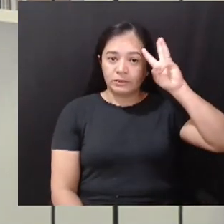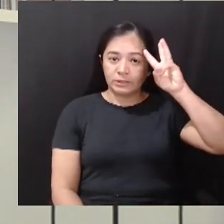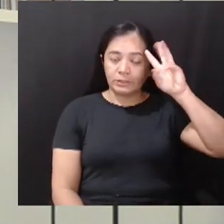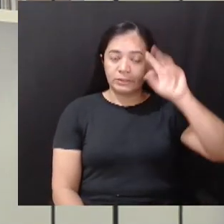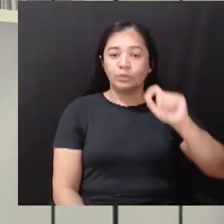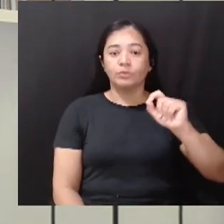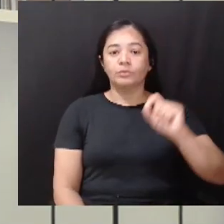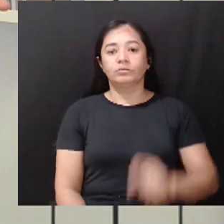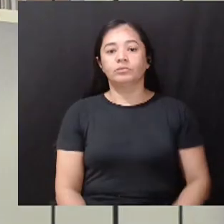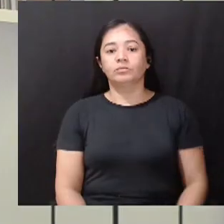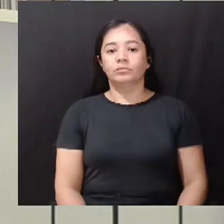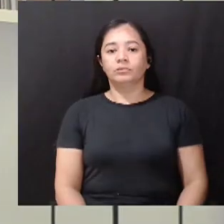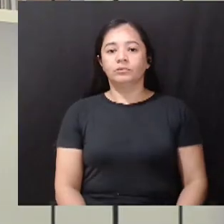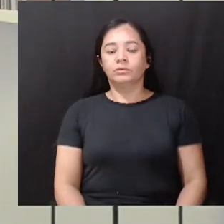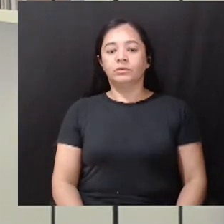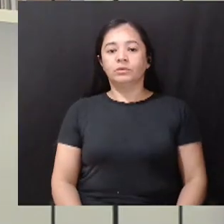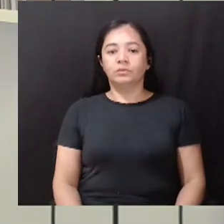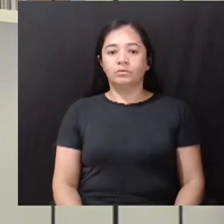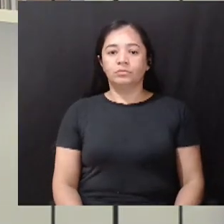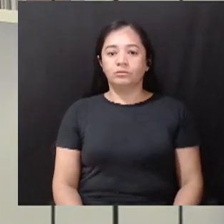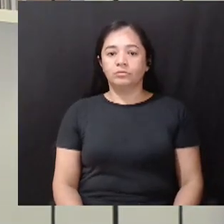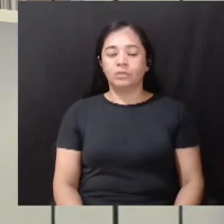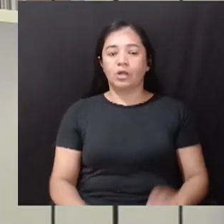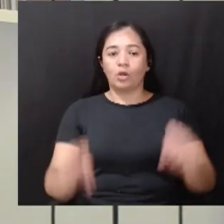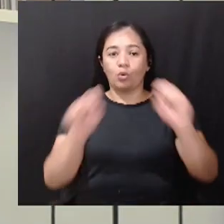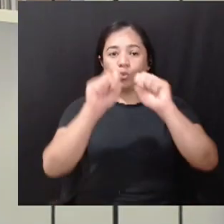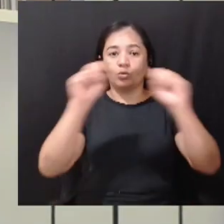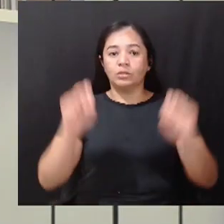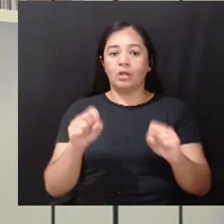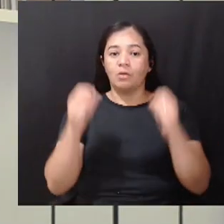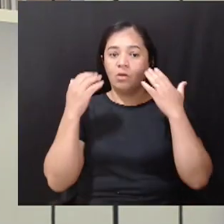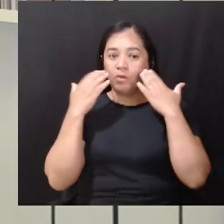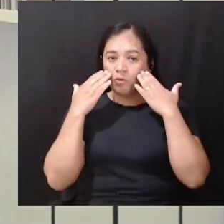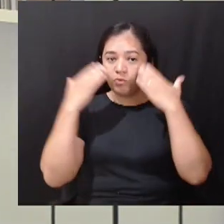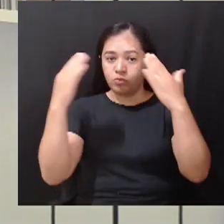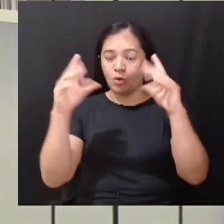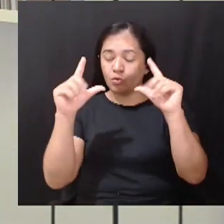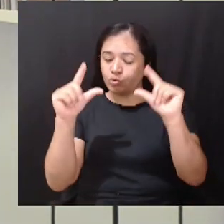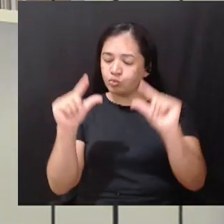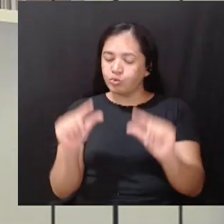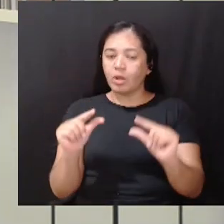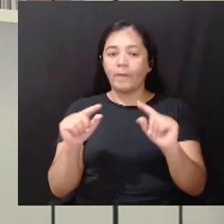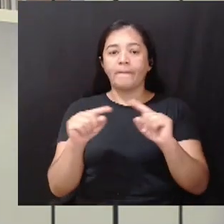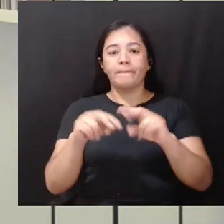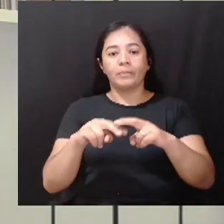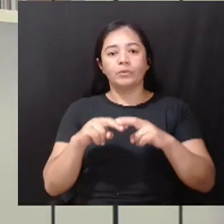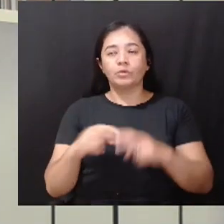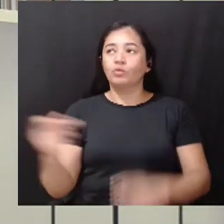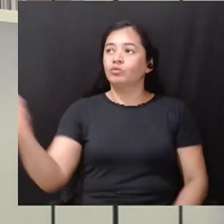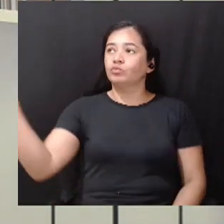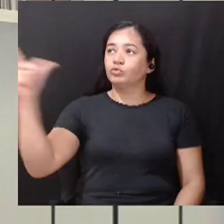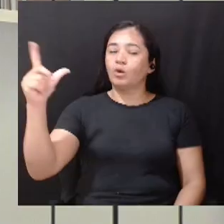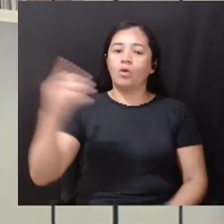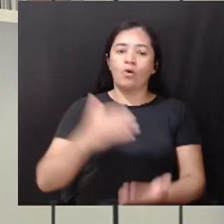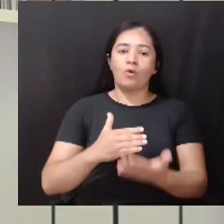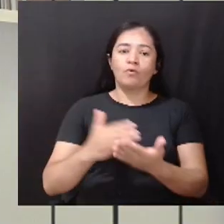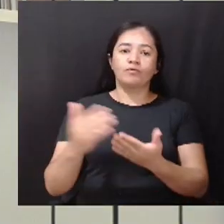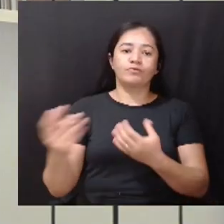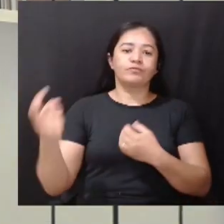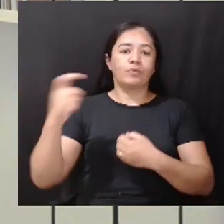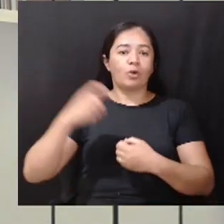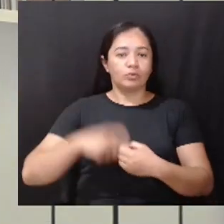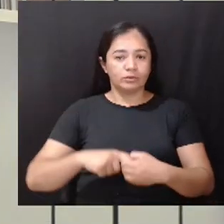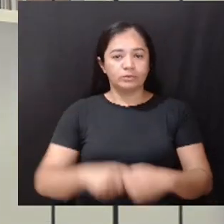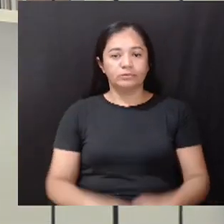está associada a um sistema frontal diminui e, com isso, o sol volta a aparecer com mais intensidade.